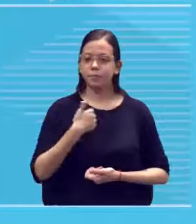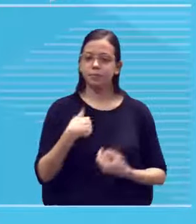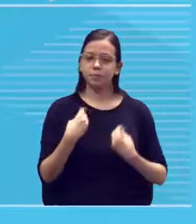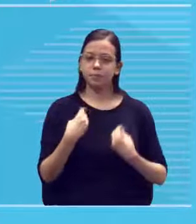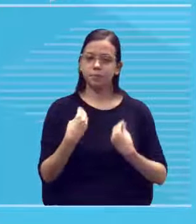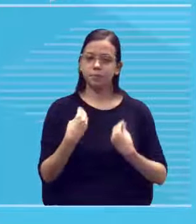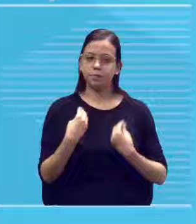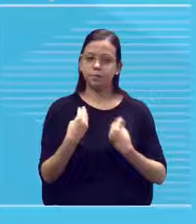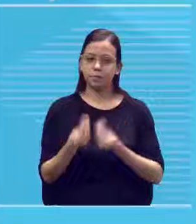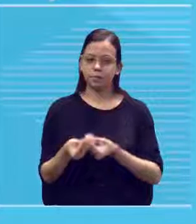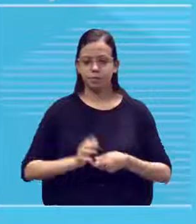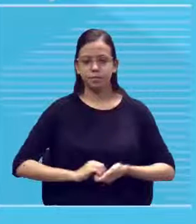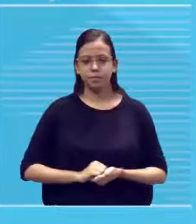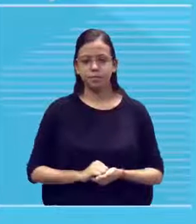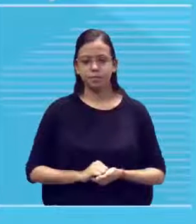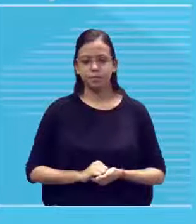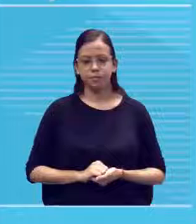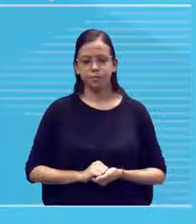filme